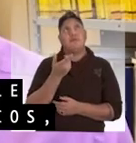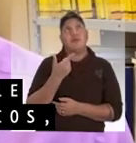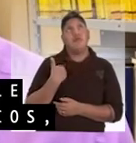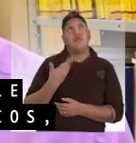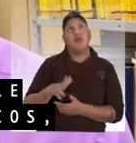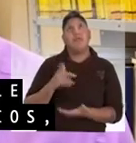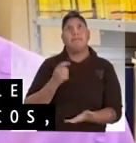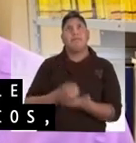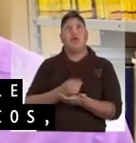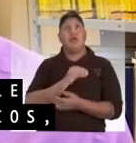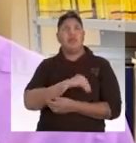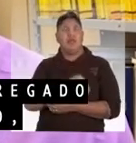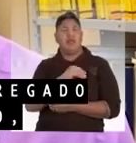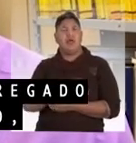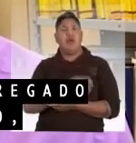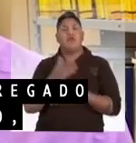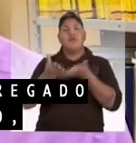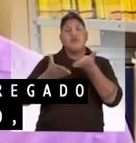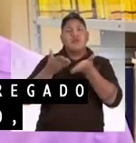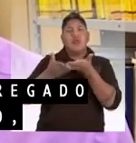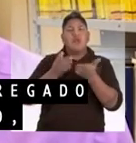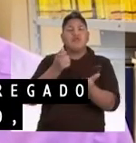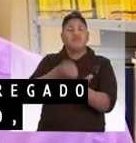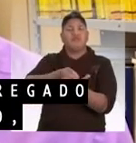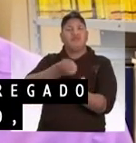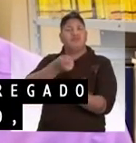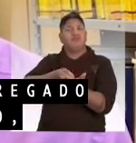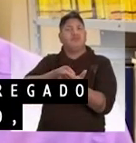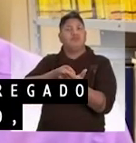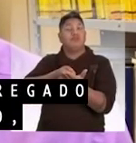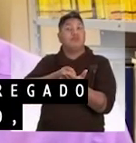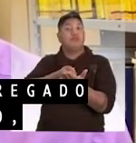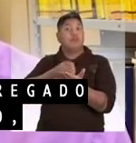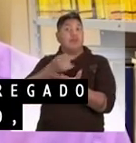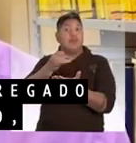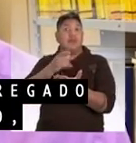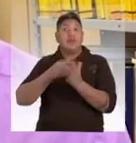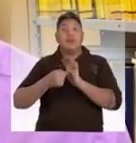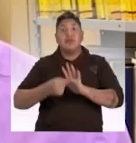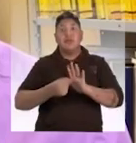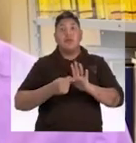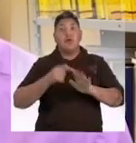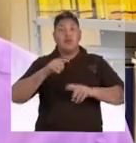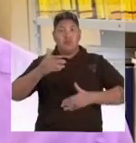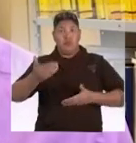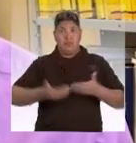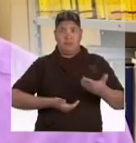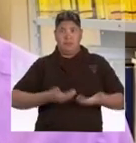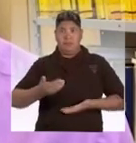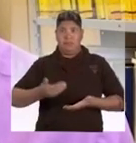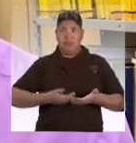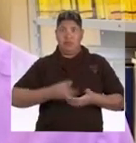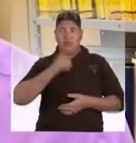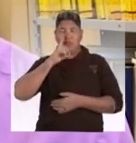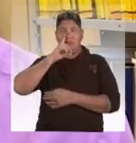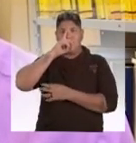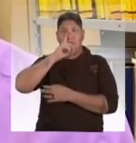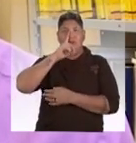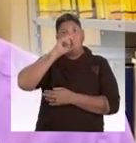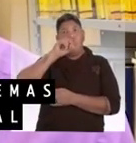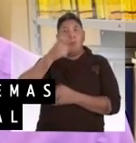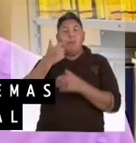ele deixa de pagar salários, quando ele trata o empregado com rigor excessivo, quando ele expõe o trabalhador